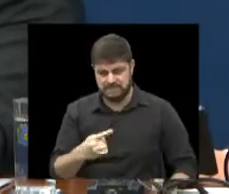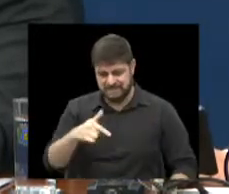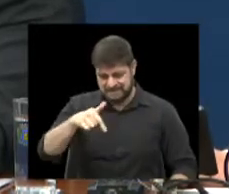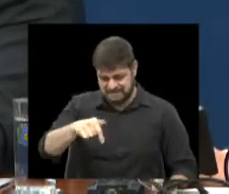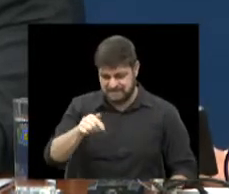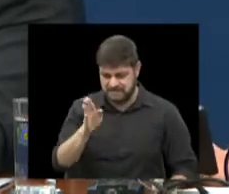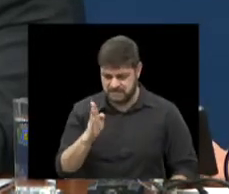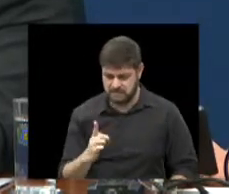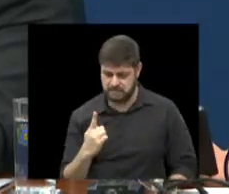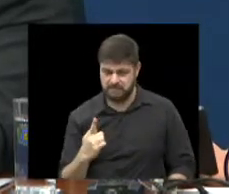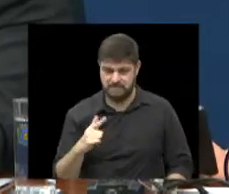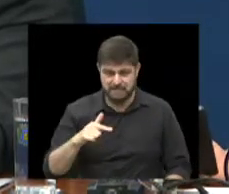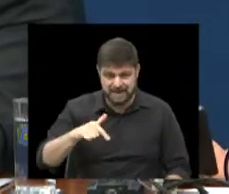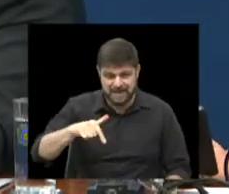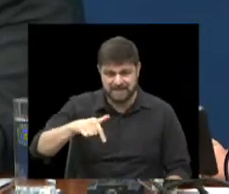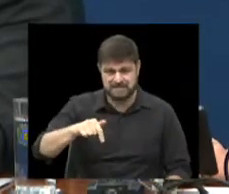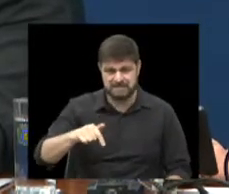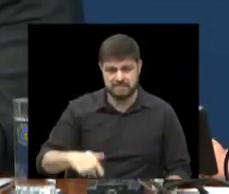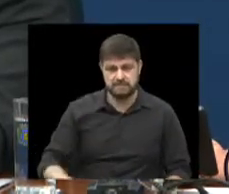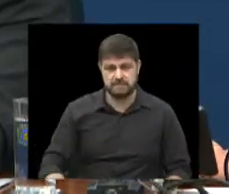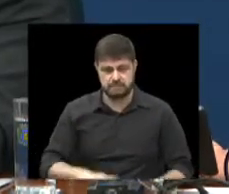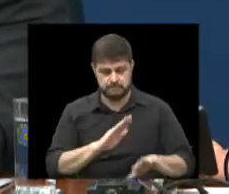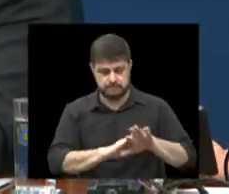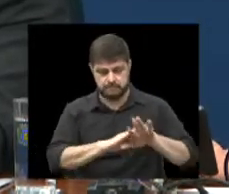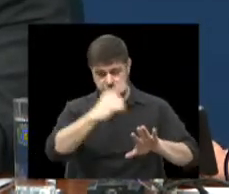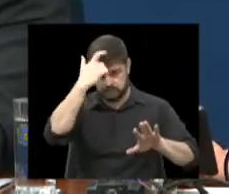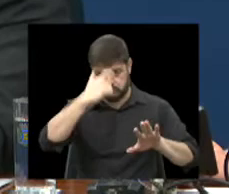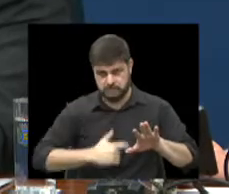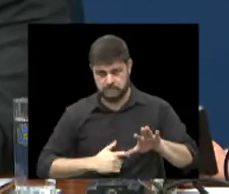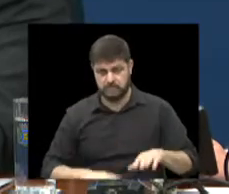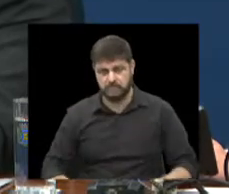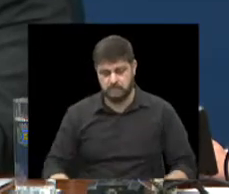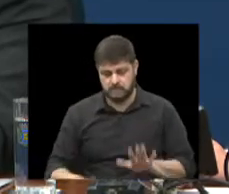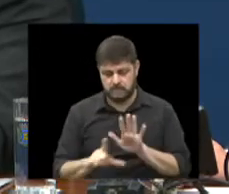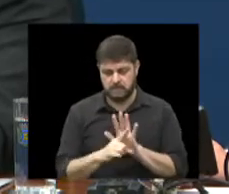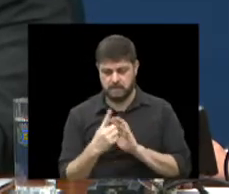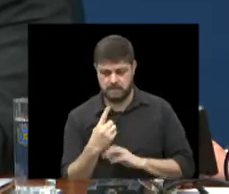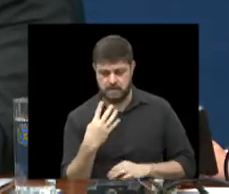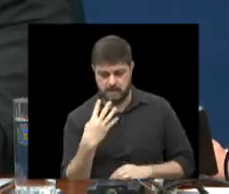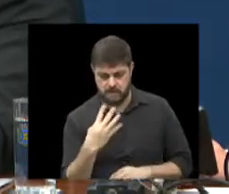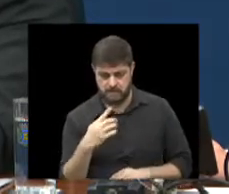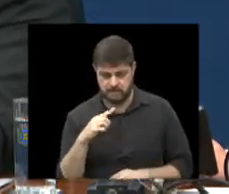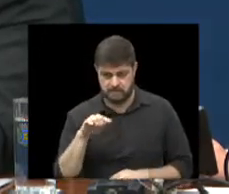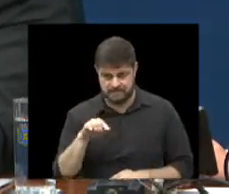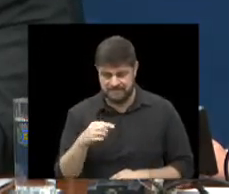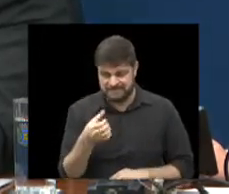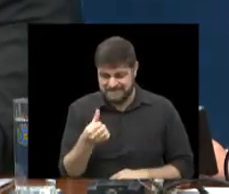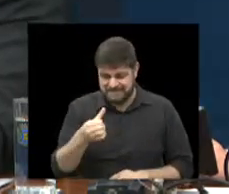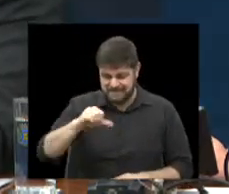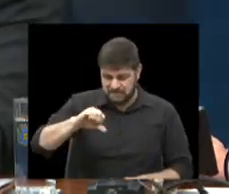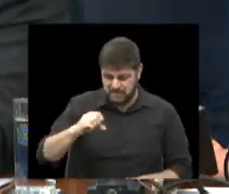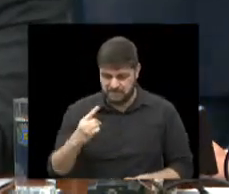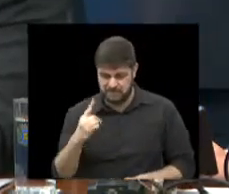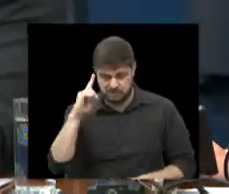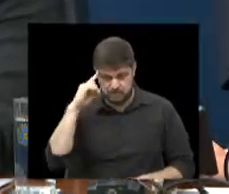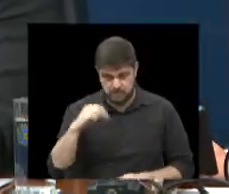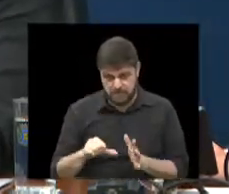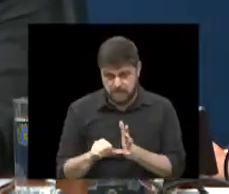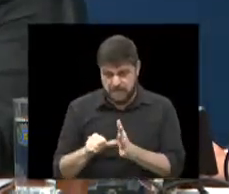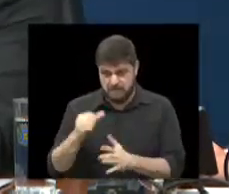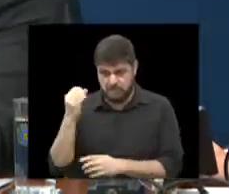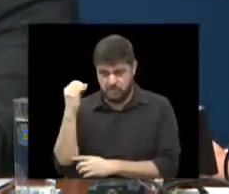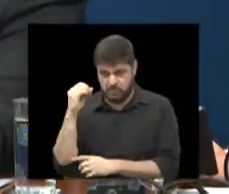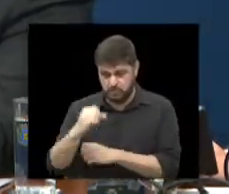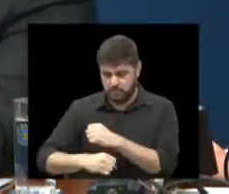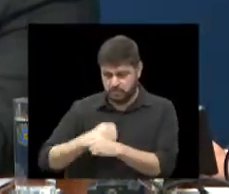processo 223 de minha autoria, que revoga a lei número 14.691 de 1º de outubro de 2013,